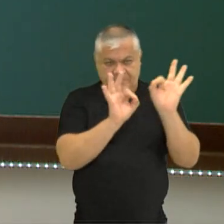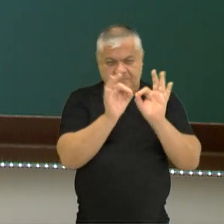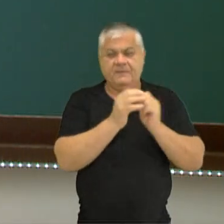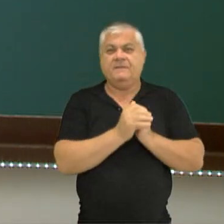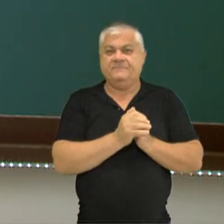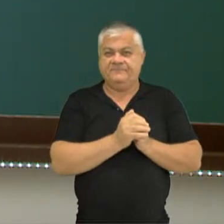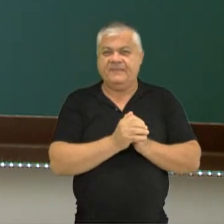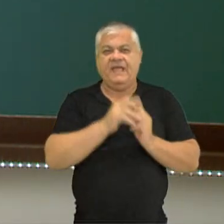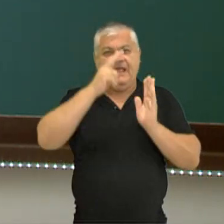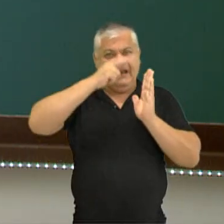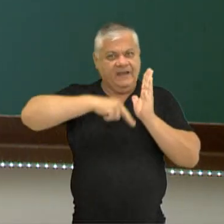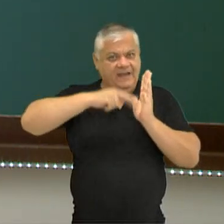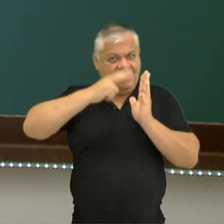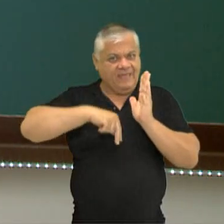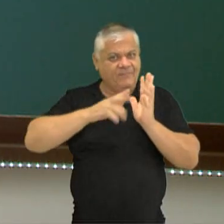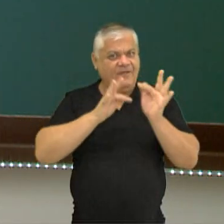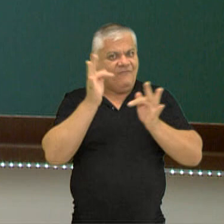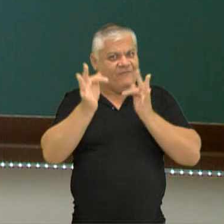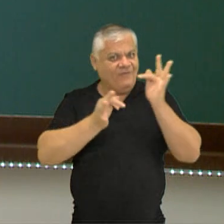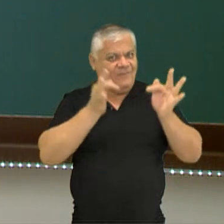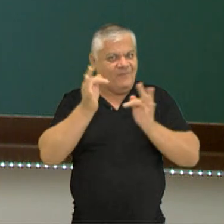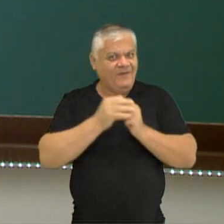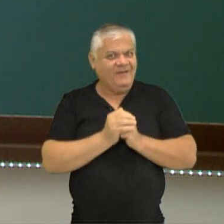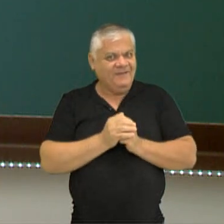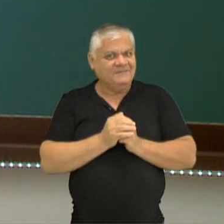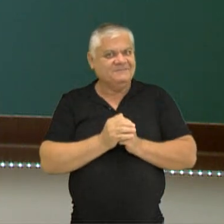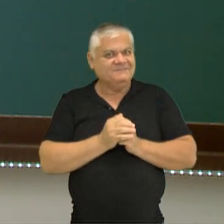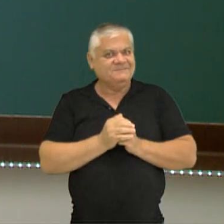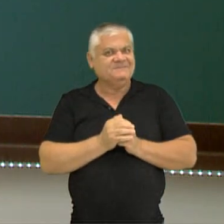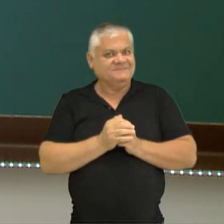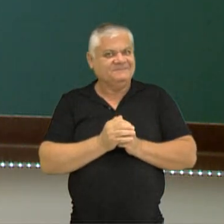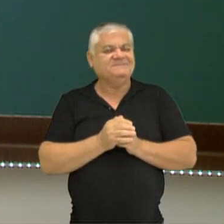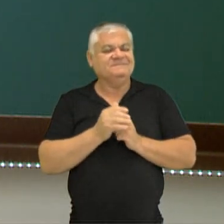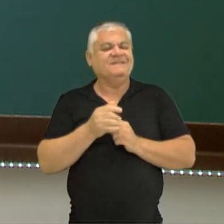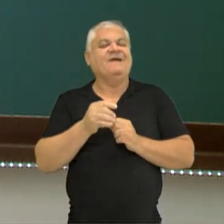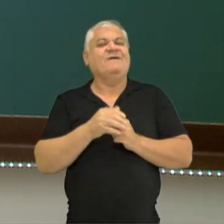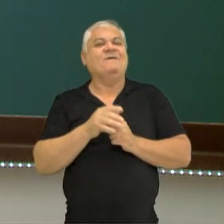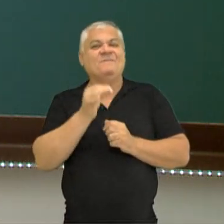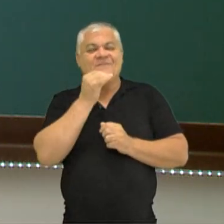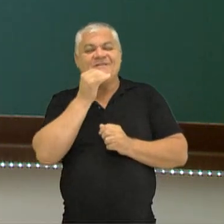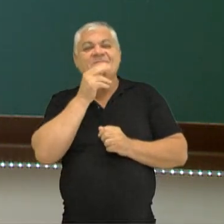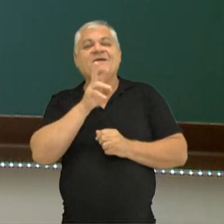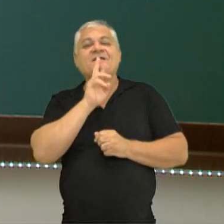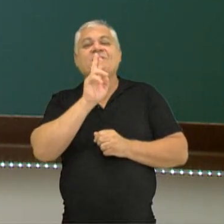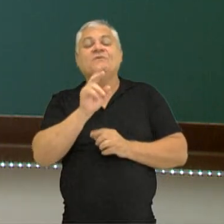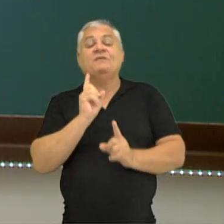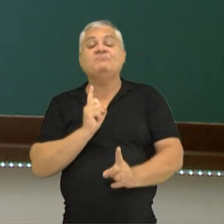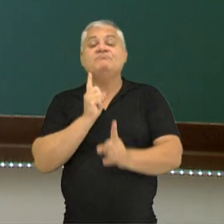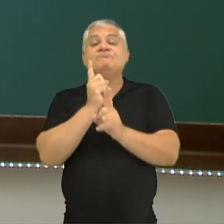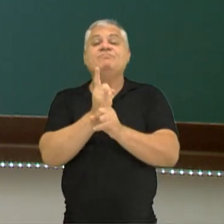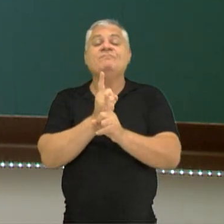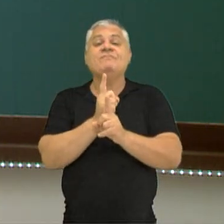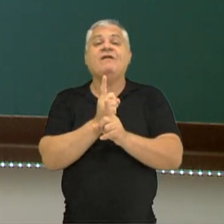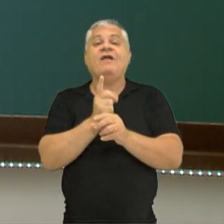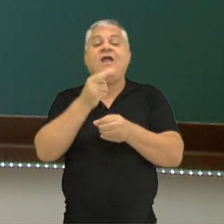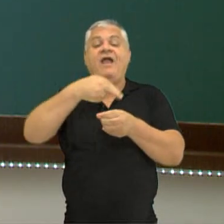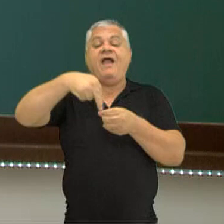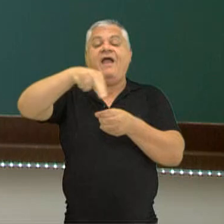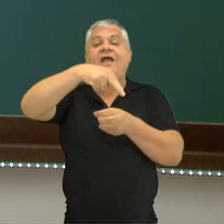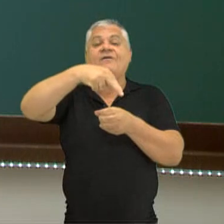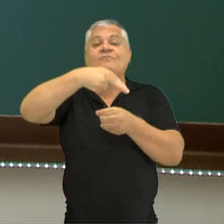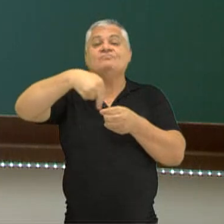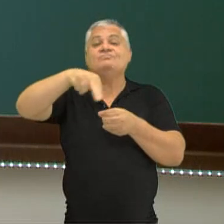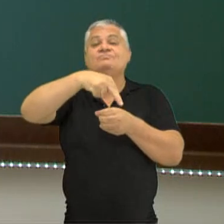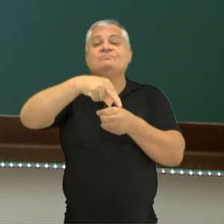dados, lembrar a fórmula e organizar o teu raciocínio para a gente poder responder qual que seria o raio original que a gente